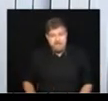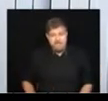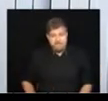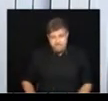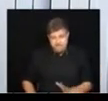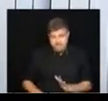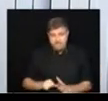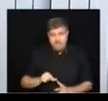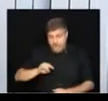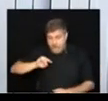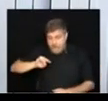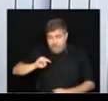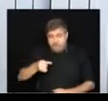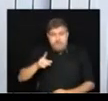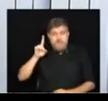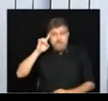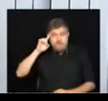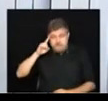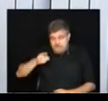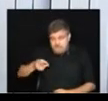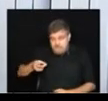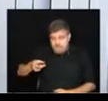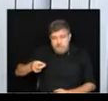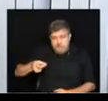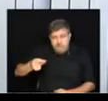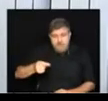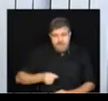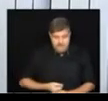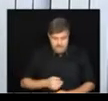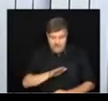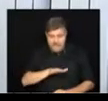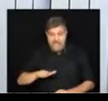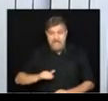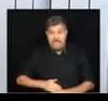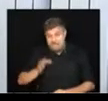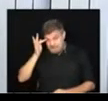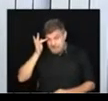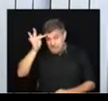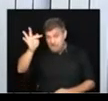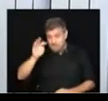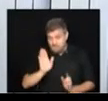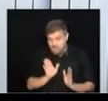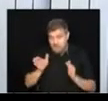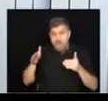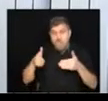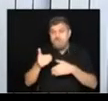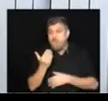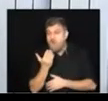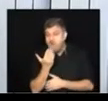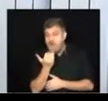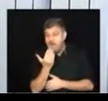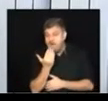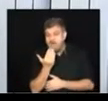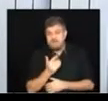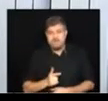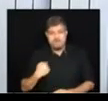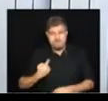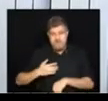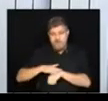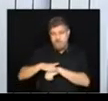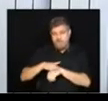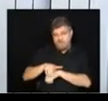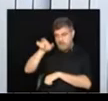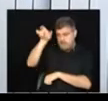Dias pelo Futuro das Crianças. E o foco é na alimentação. Então eu converso agora com o